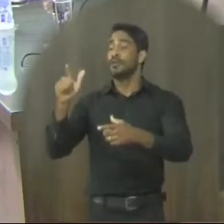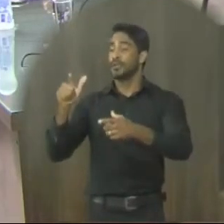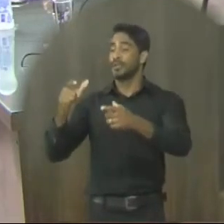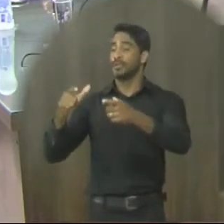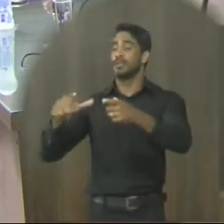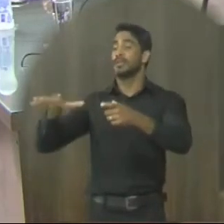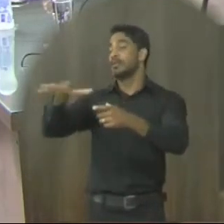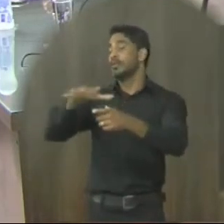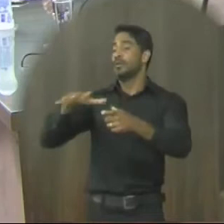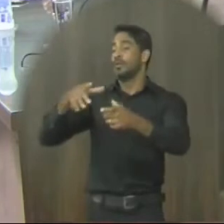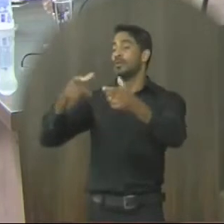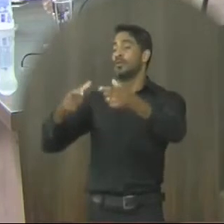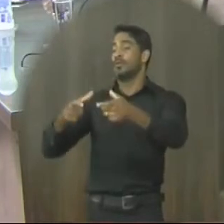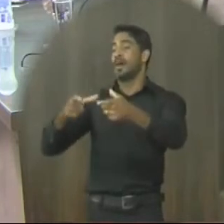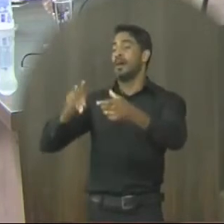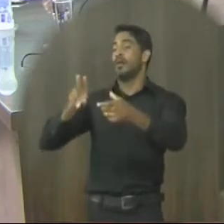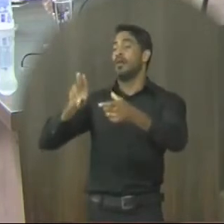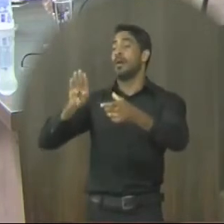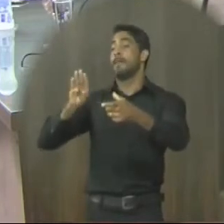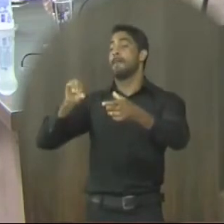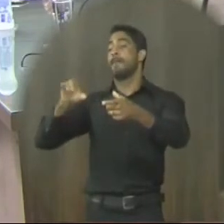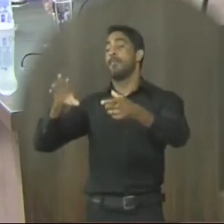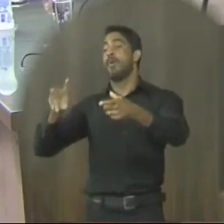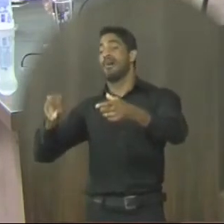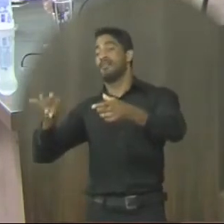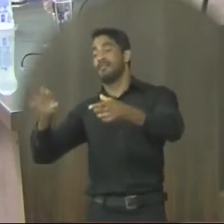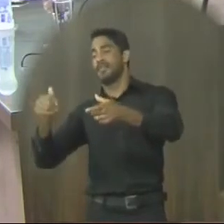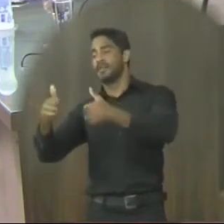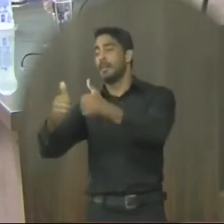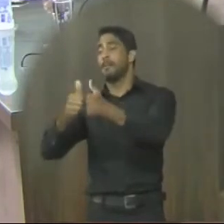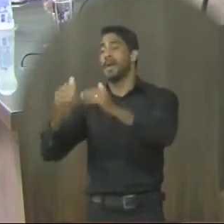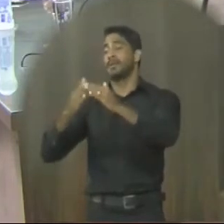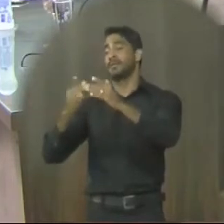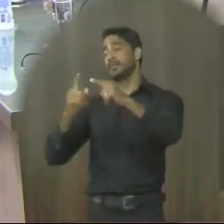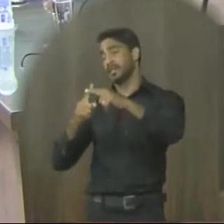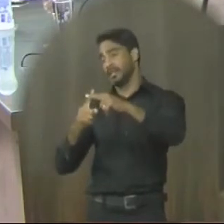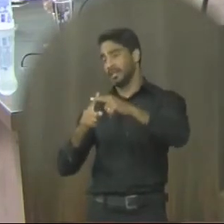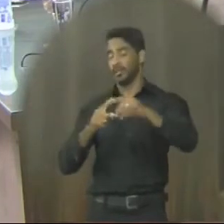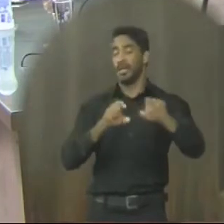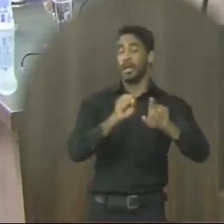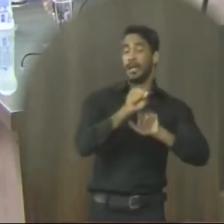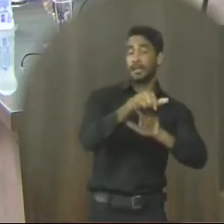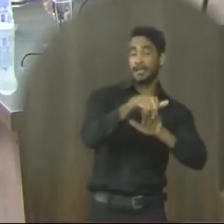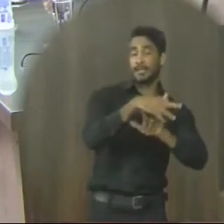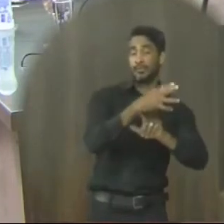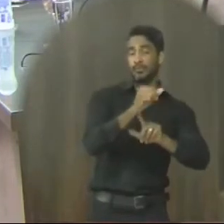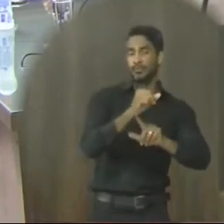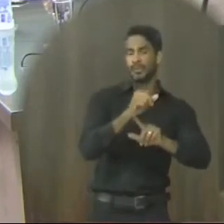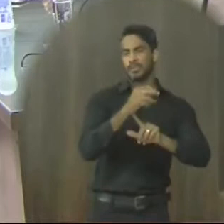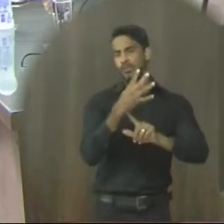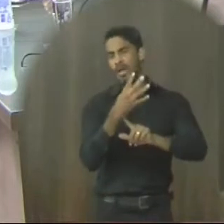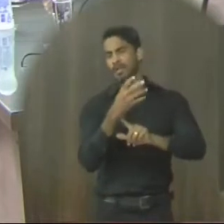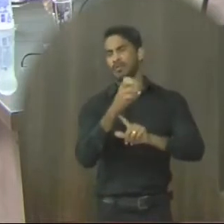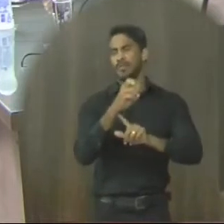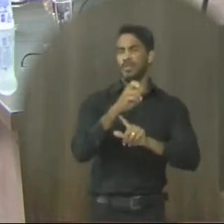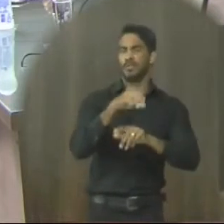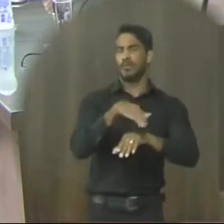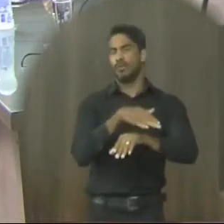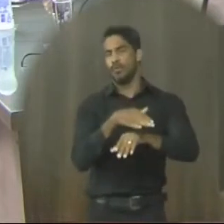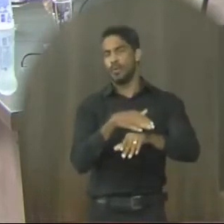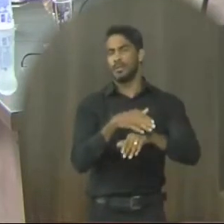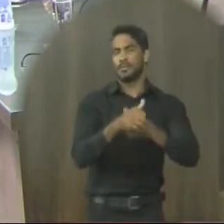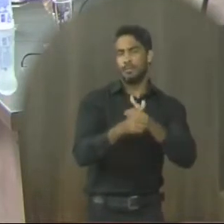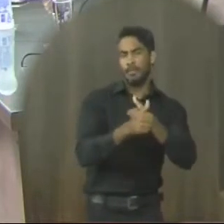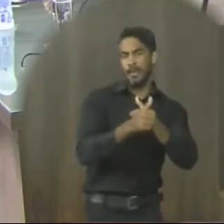mais explicitamente ali na frente da igreja. E no bairro São Lucas, aquelas 4 ou 5 ruas ali já quase na divisa